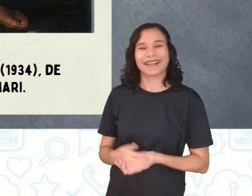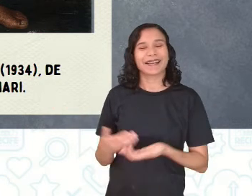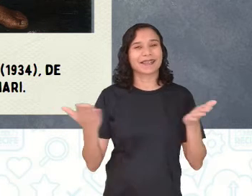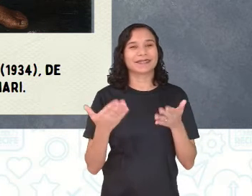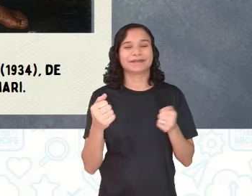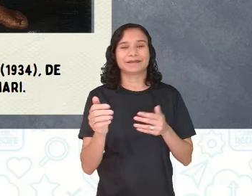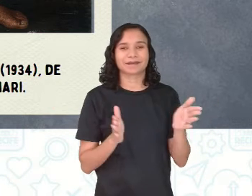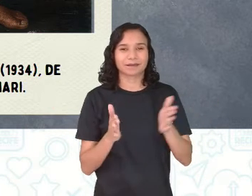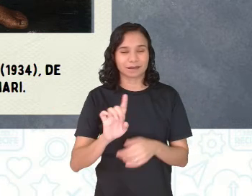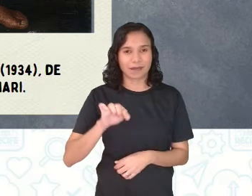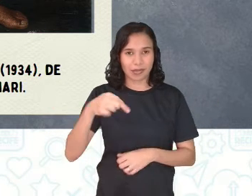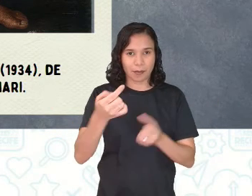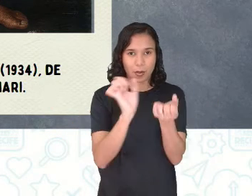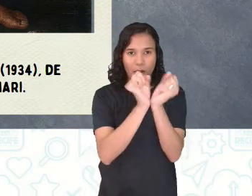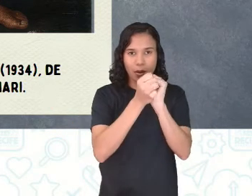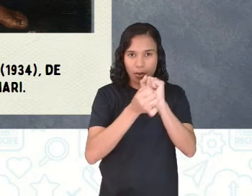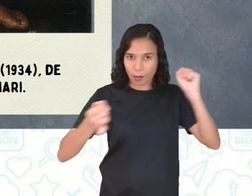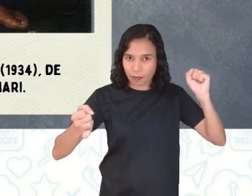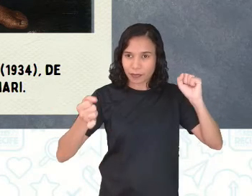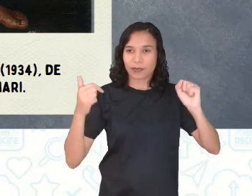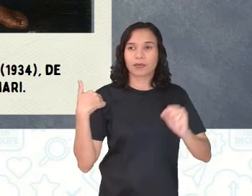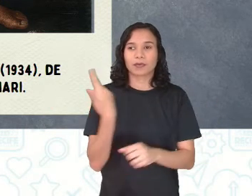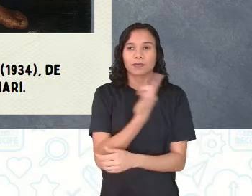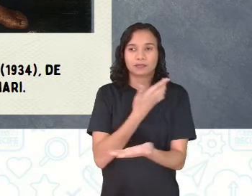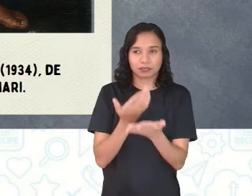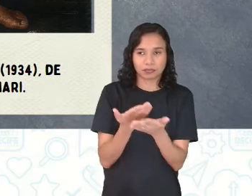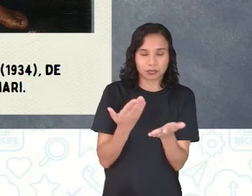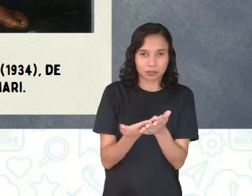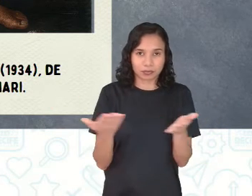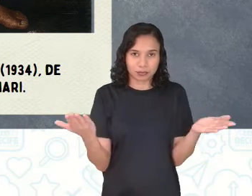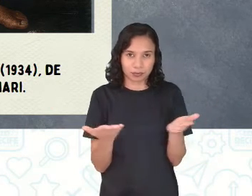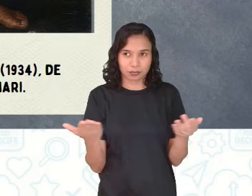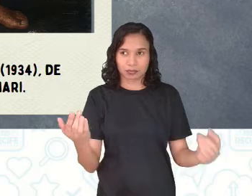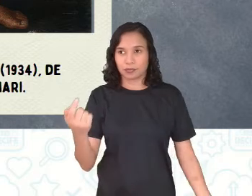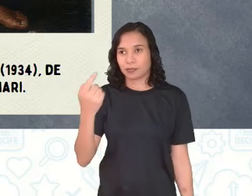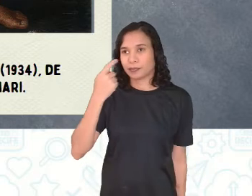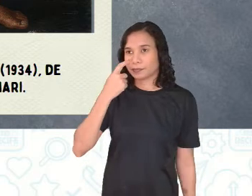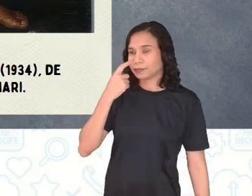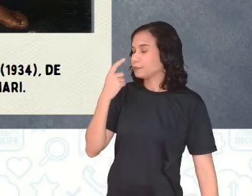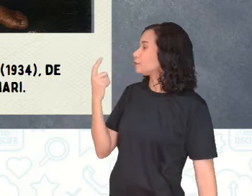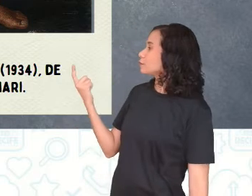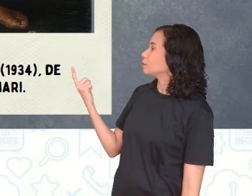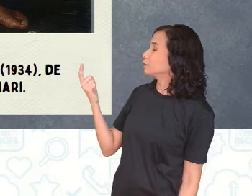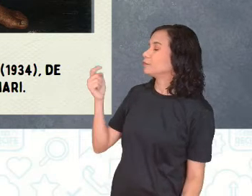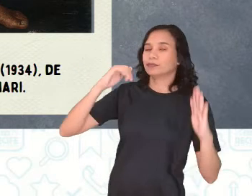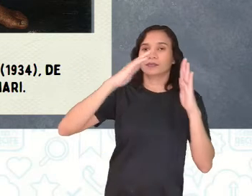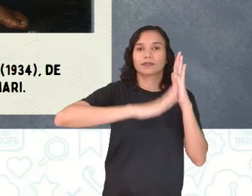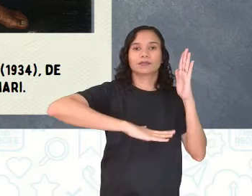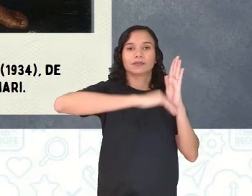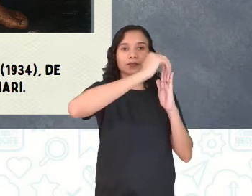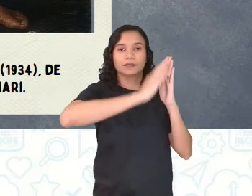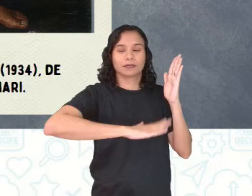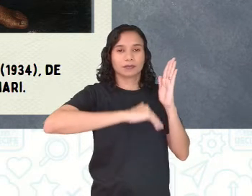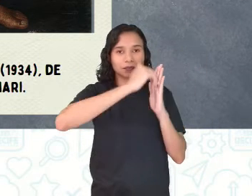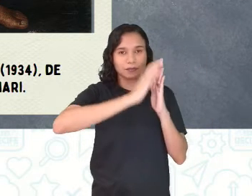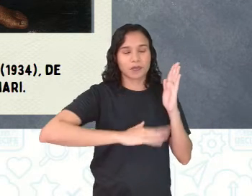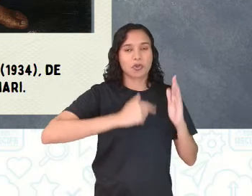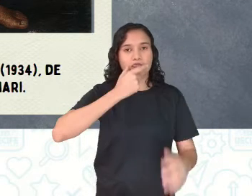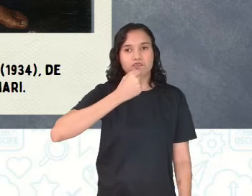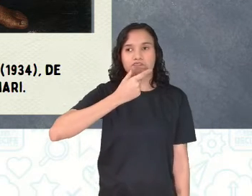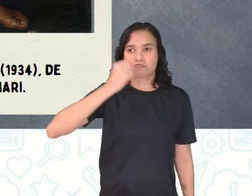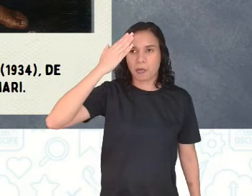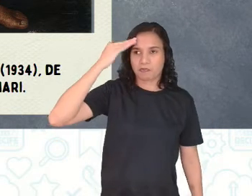o período pós-abolição, né, que é isso que a gente está falando. E aí eu trago uma pintura, né, de um grande